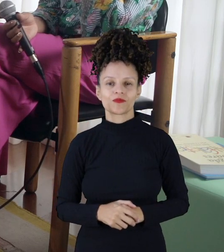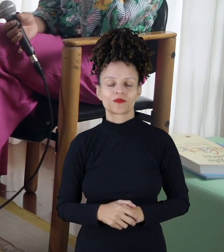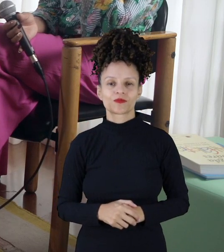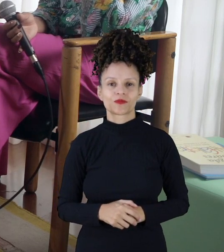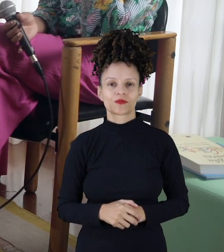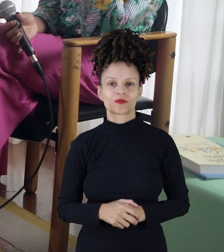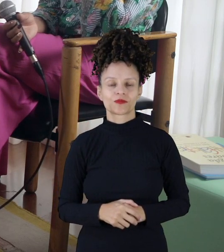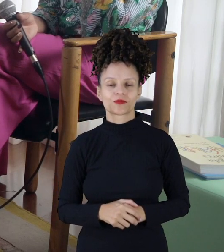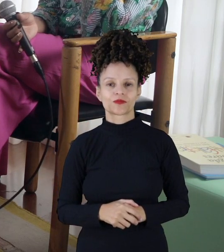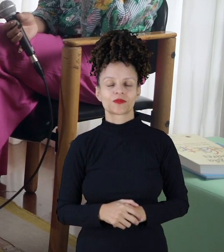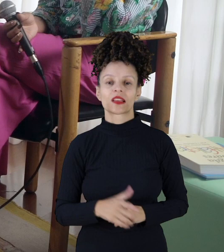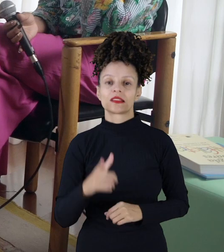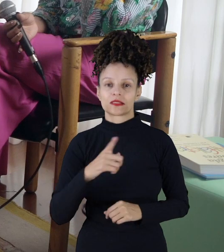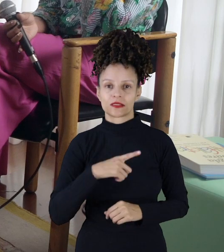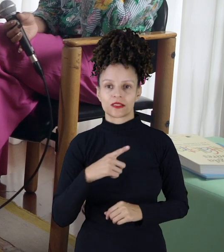perguntam.